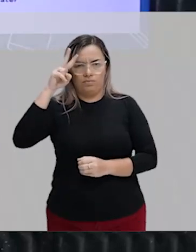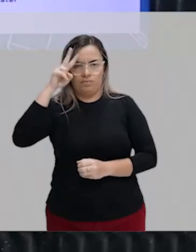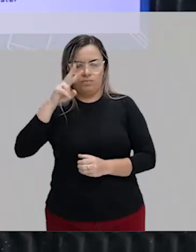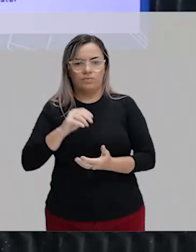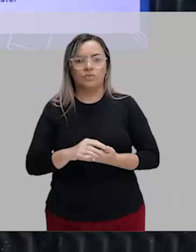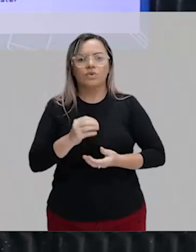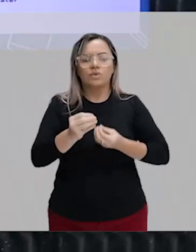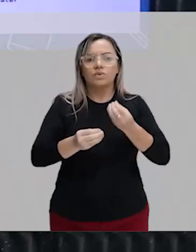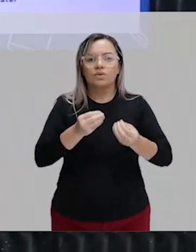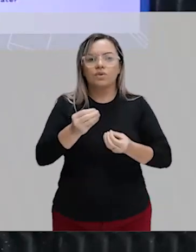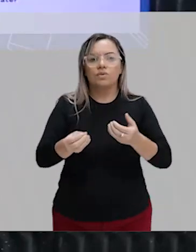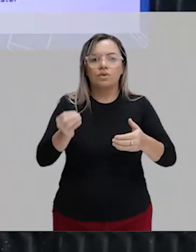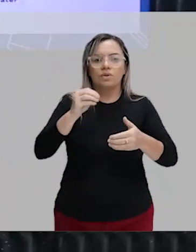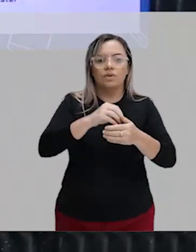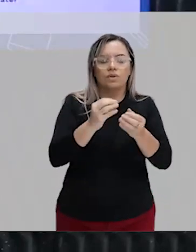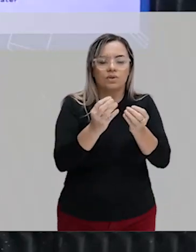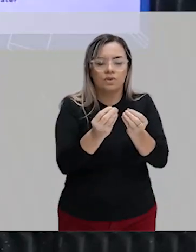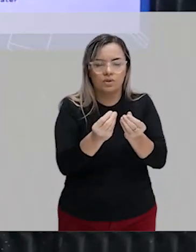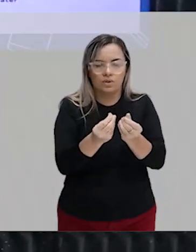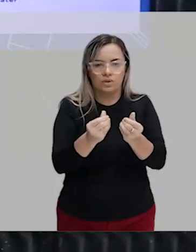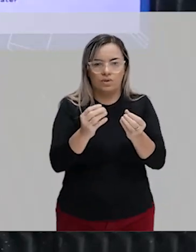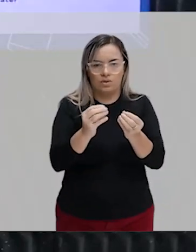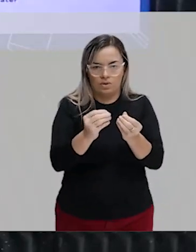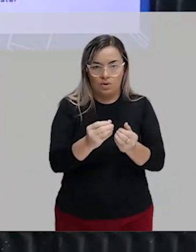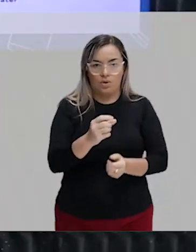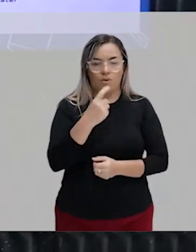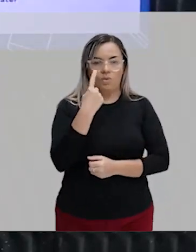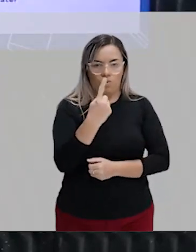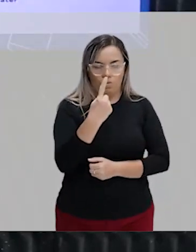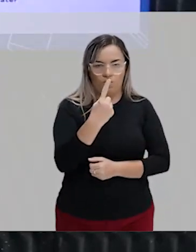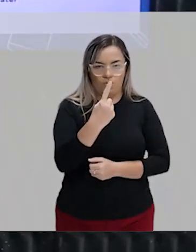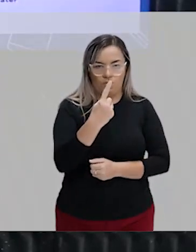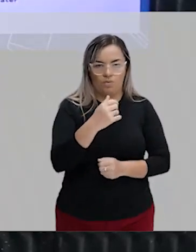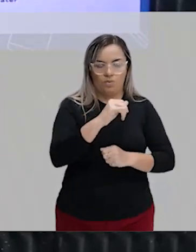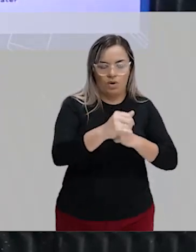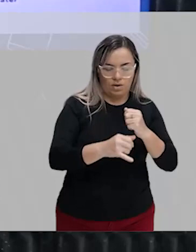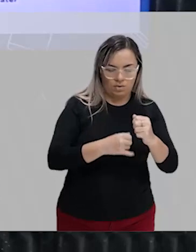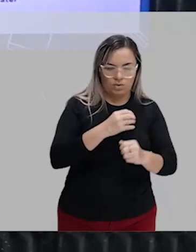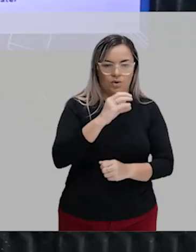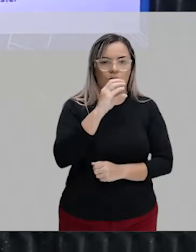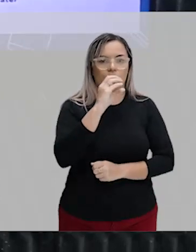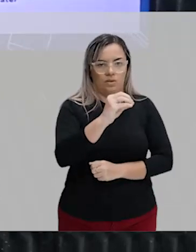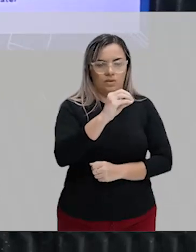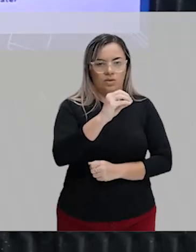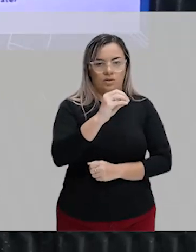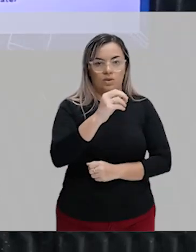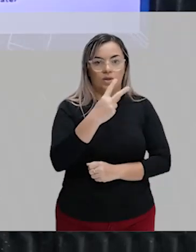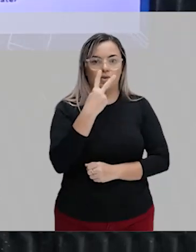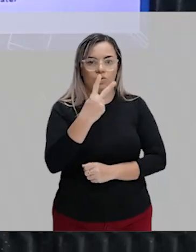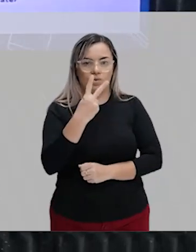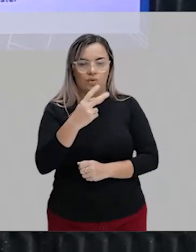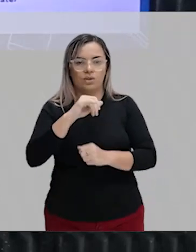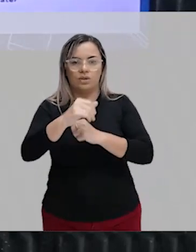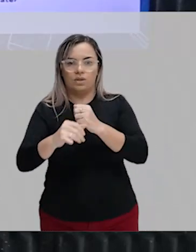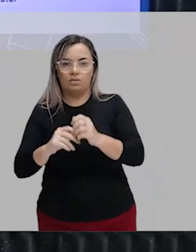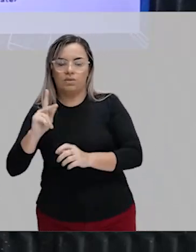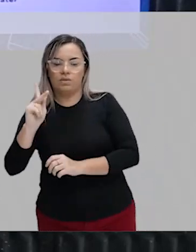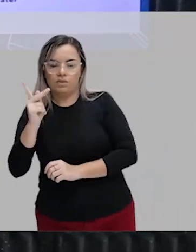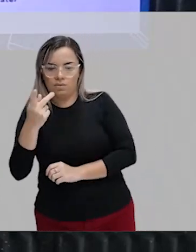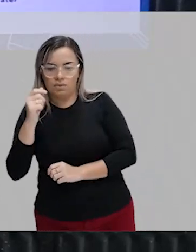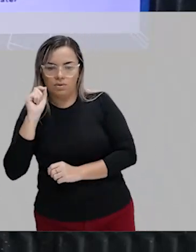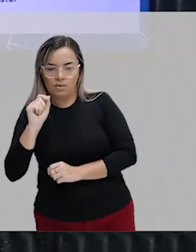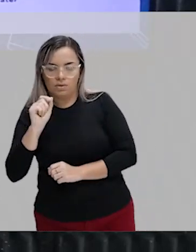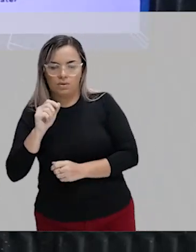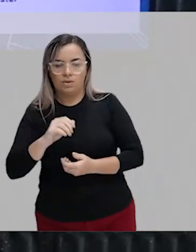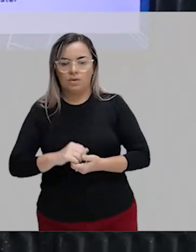oxigênio e 2 átomos de hidrogênio. Está ali, ó. Então, saiu o agrupamento hidroxila com o hidrogênio, saiu